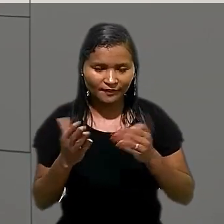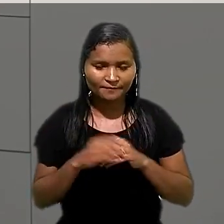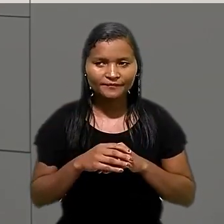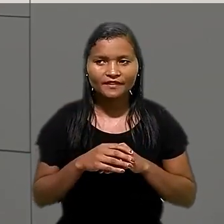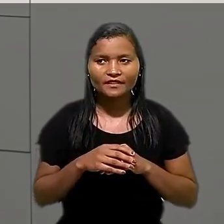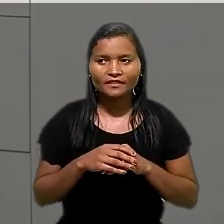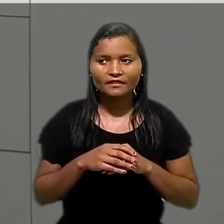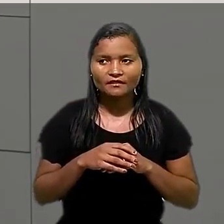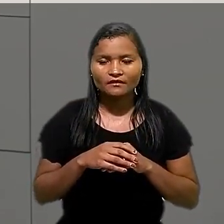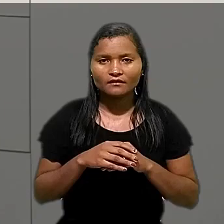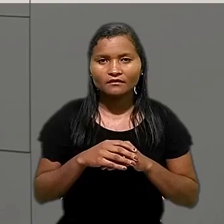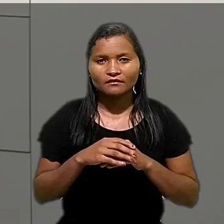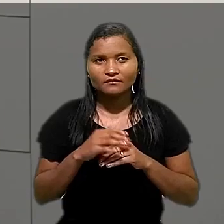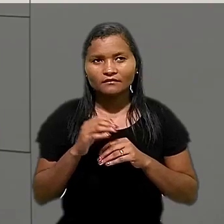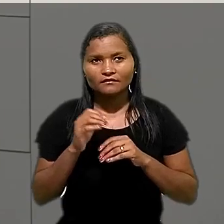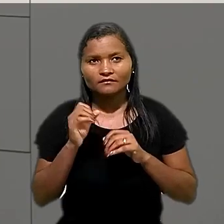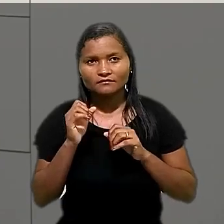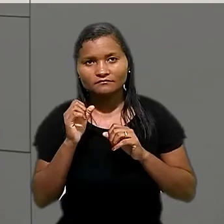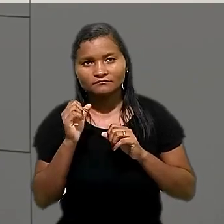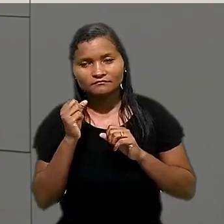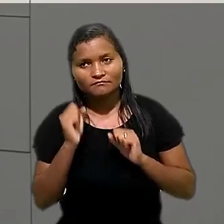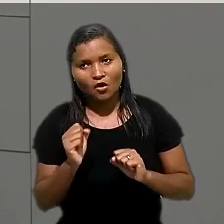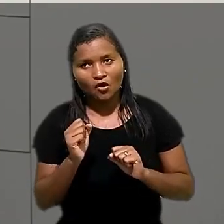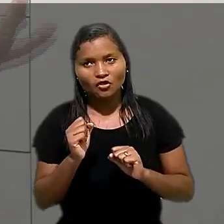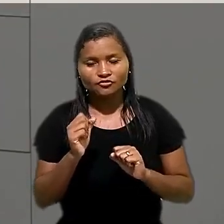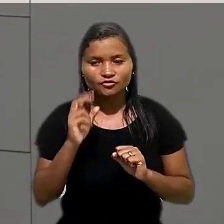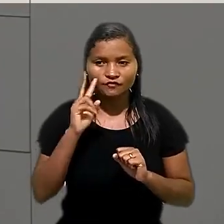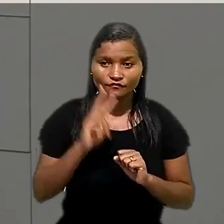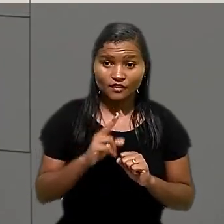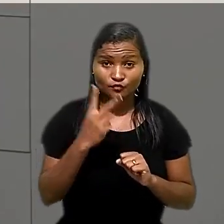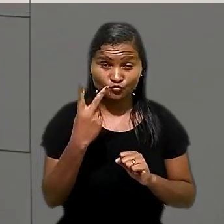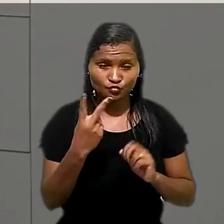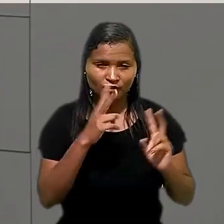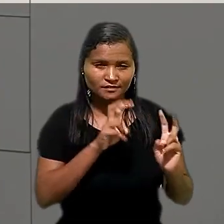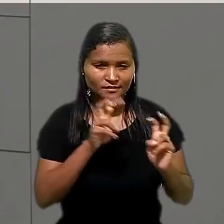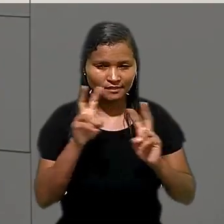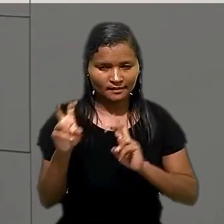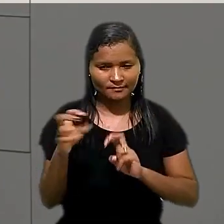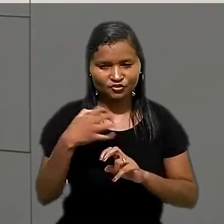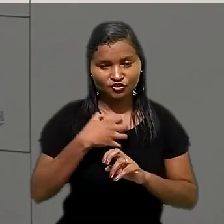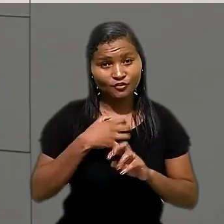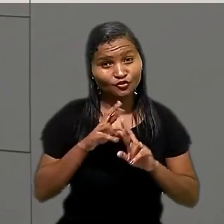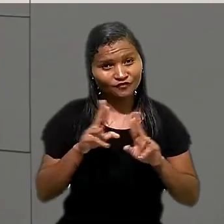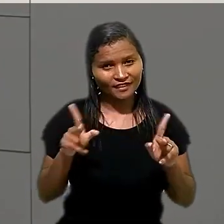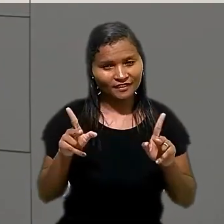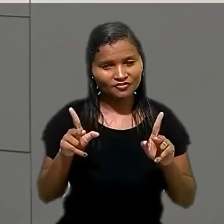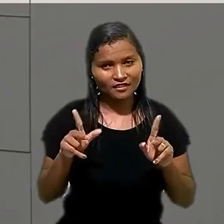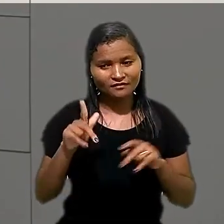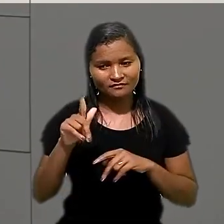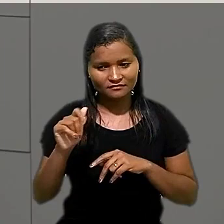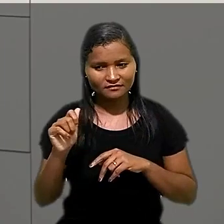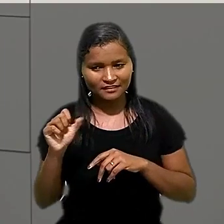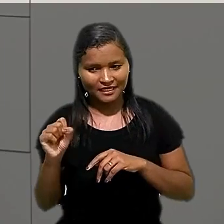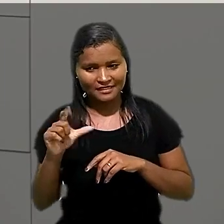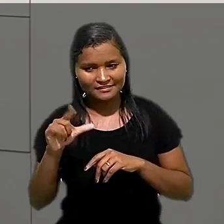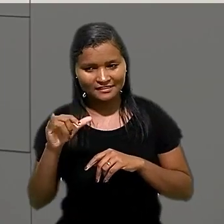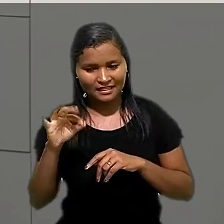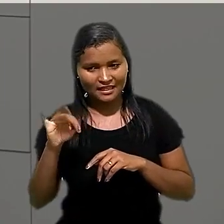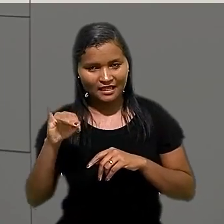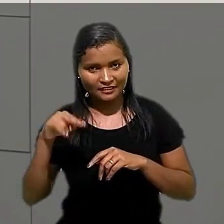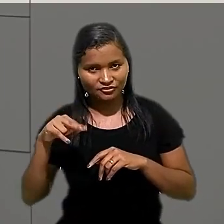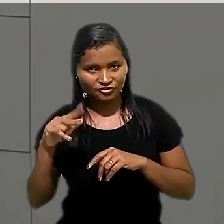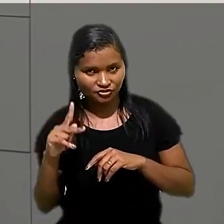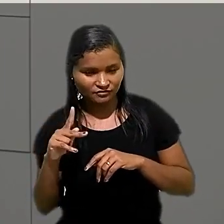vamos dizer assim ver os dois temas os dois acontecimentos de formas diferentes no Gas Lite